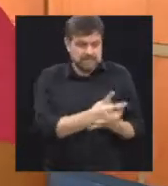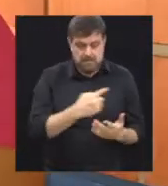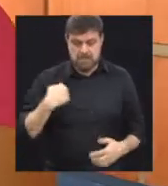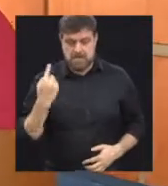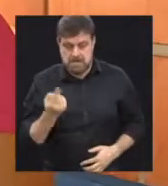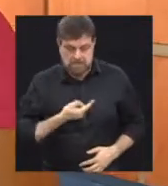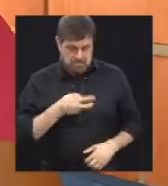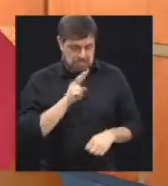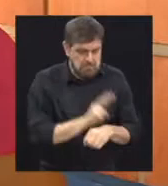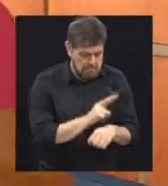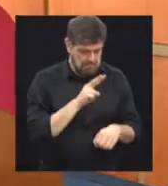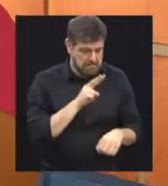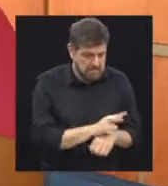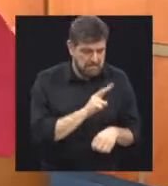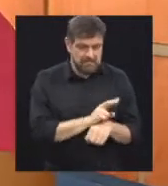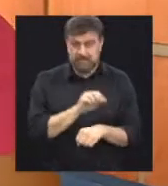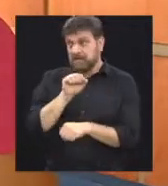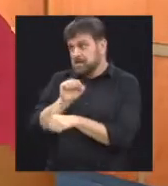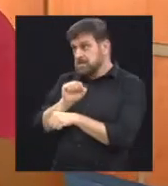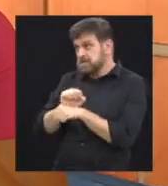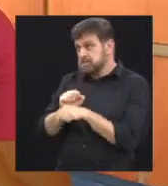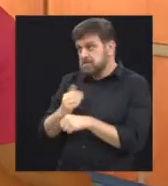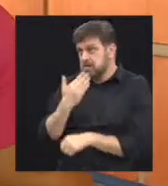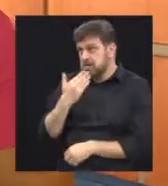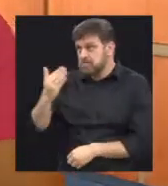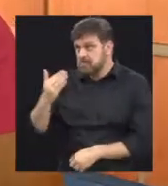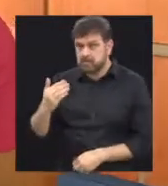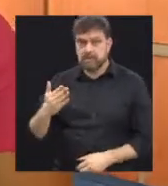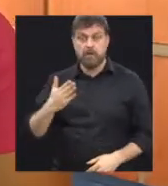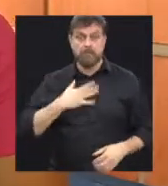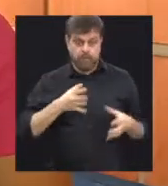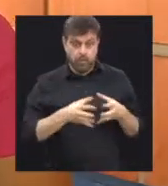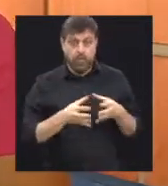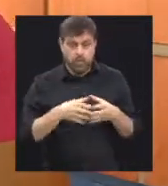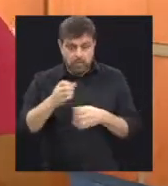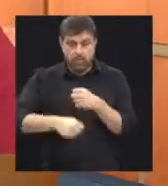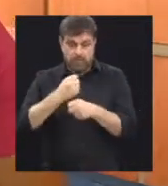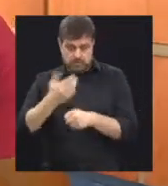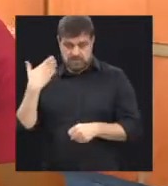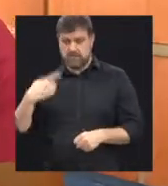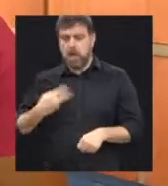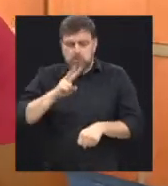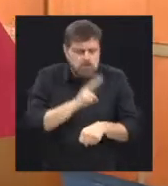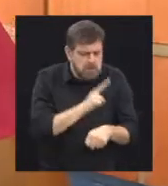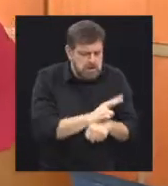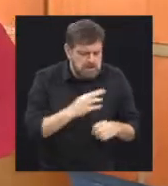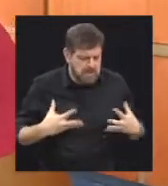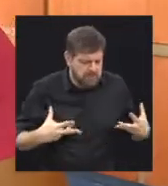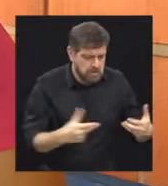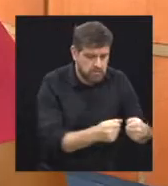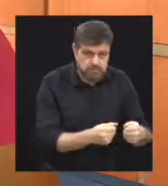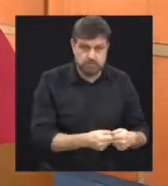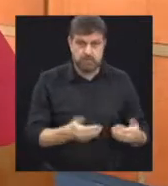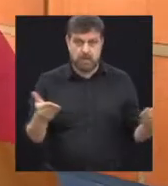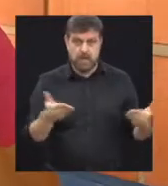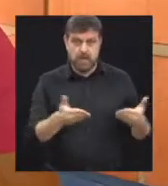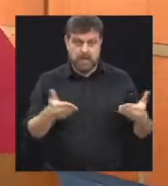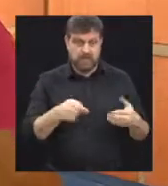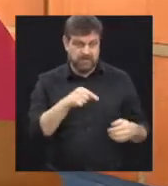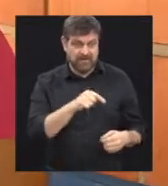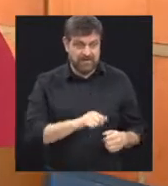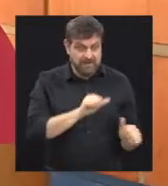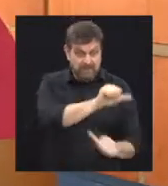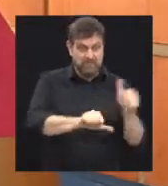ficam dependendo do outro, eles sempre esperam você fazer. A minha turma, o ano passado, a gente fazia tudo por eles. Eles eram do 2. Então foi